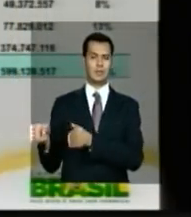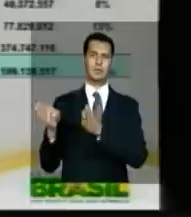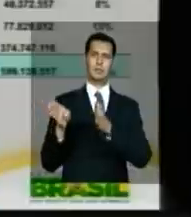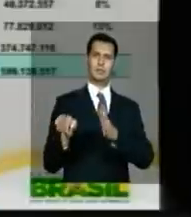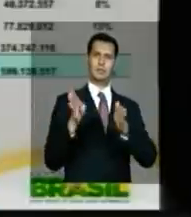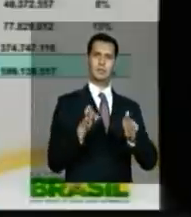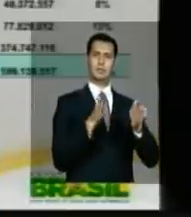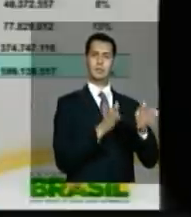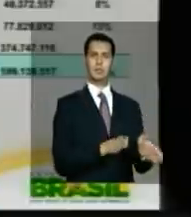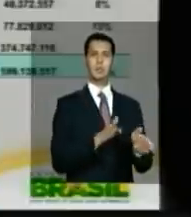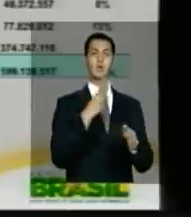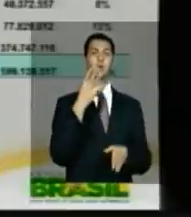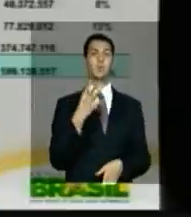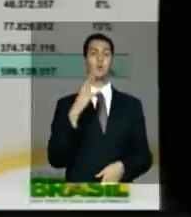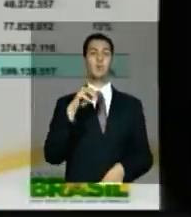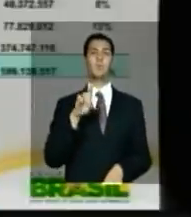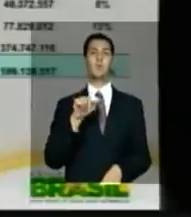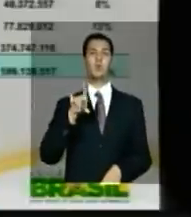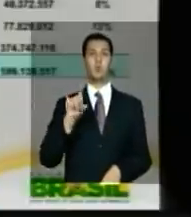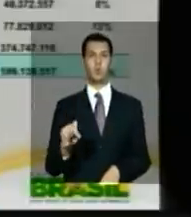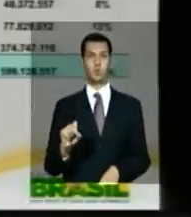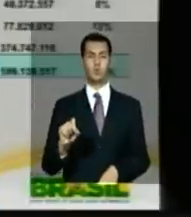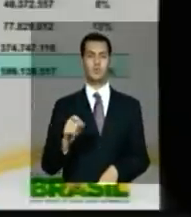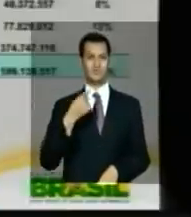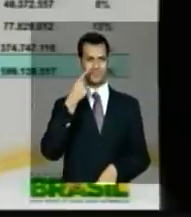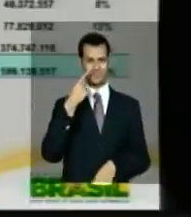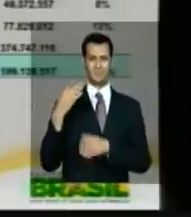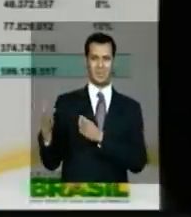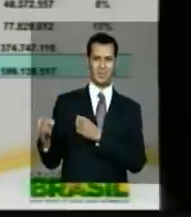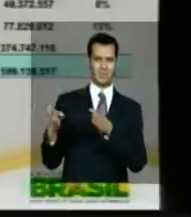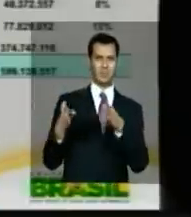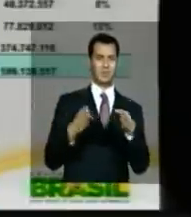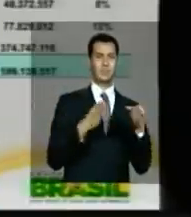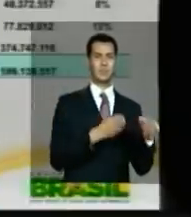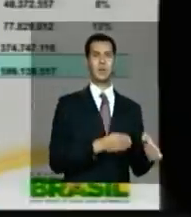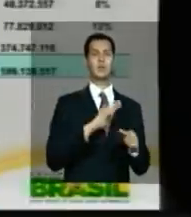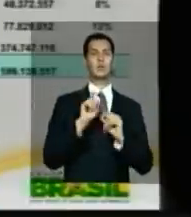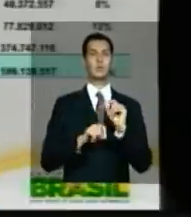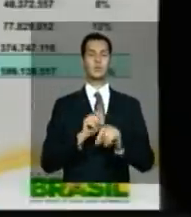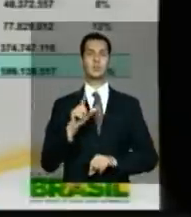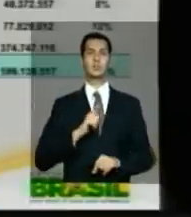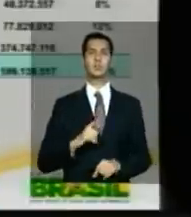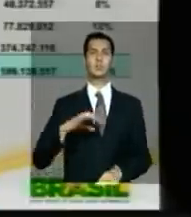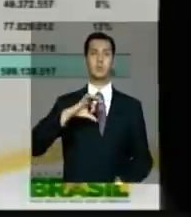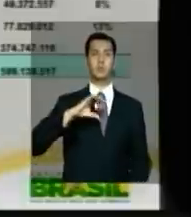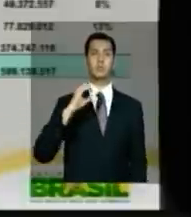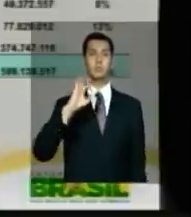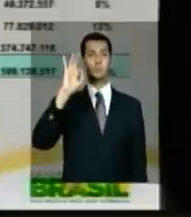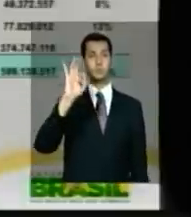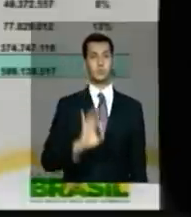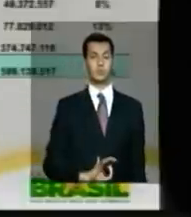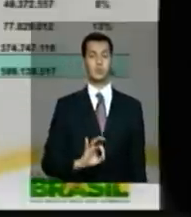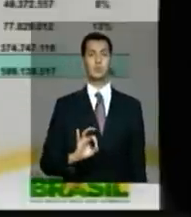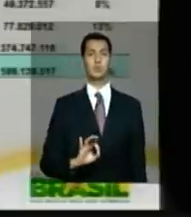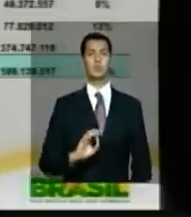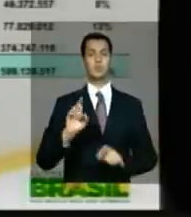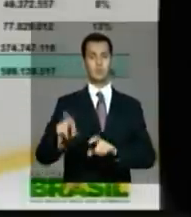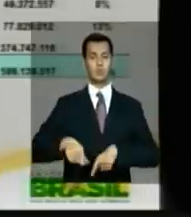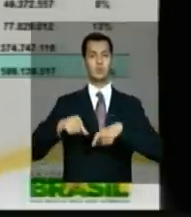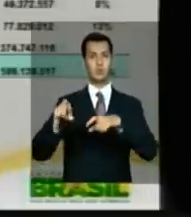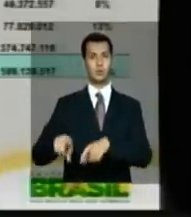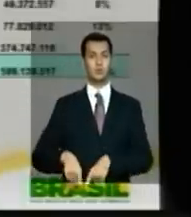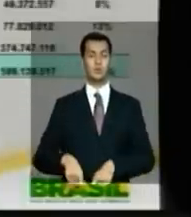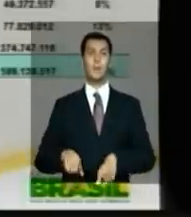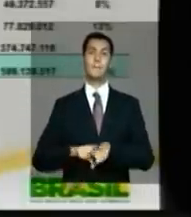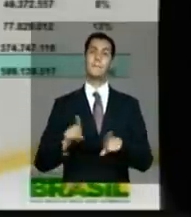quatro módulos nesta escadinha digamos assim nós estamos com 90% das propriedades rurais e